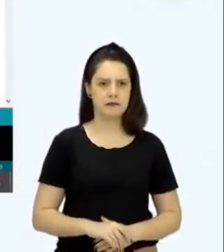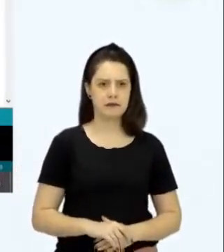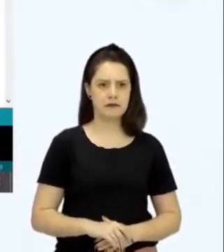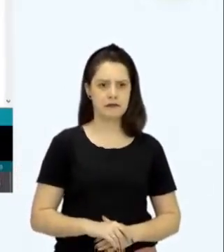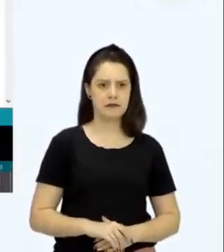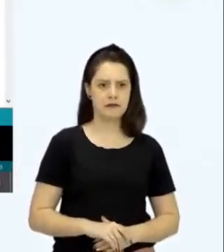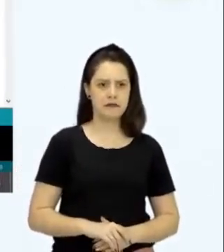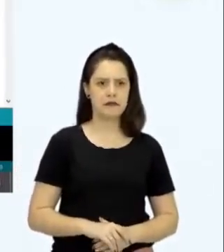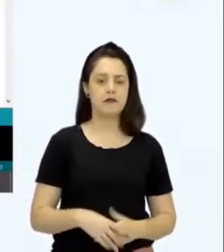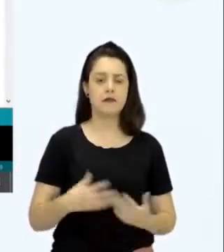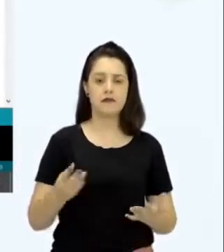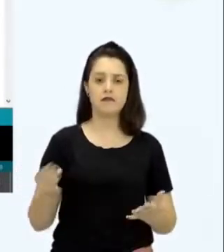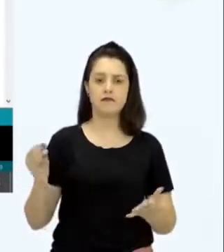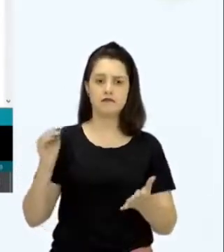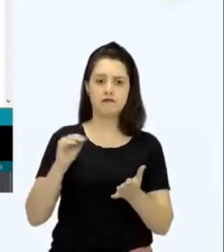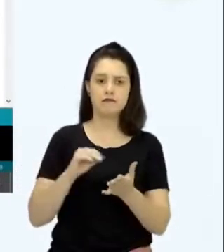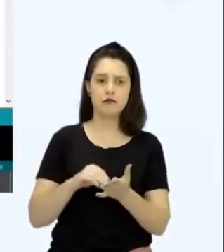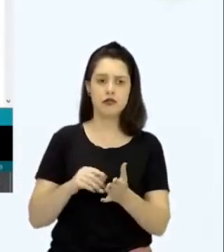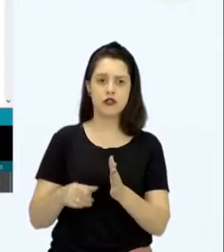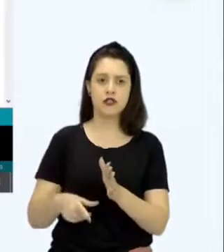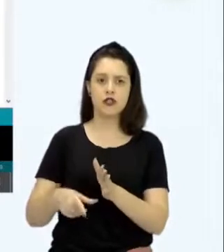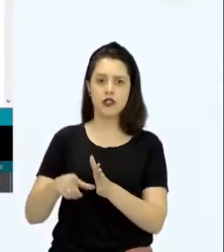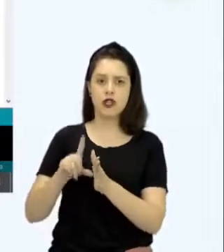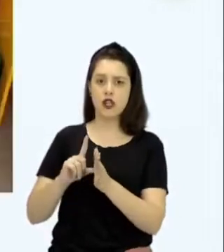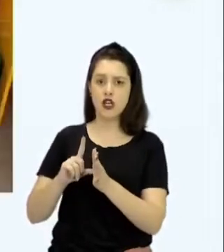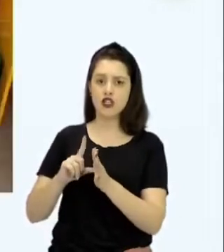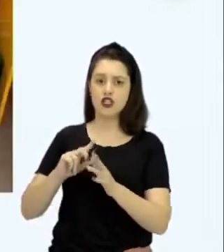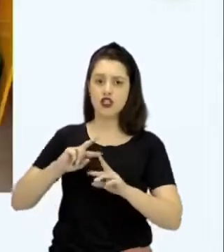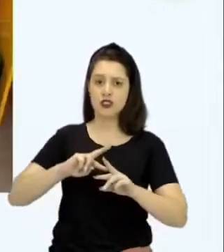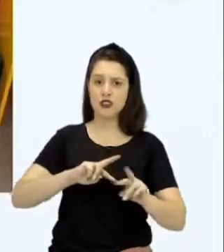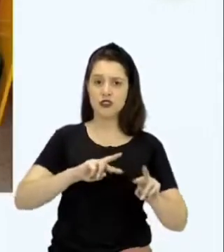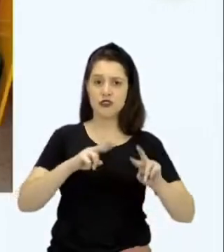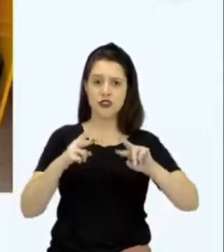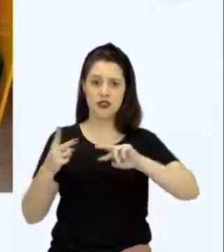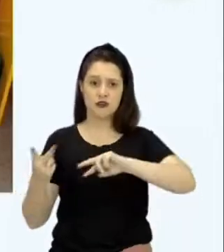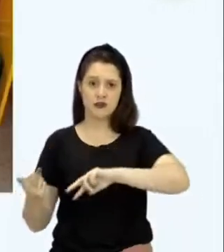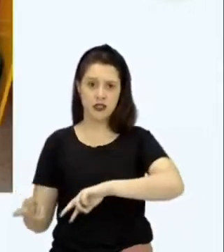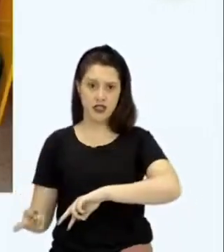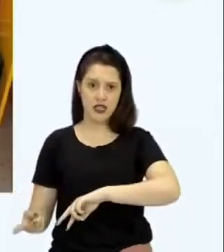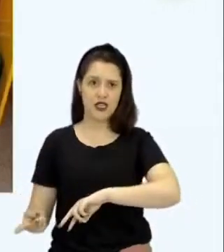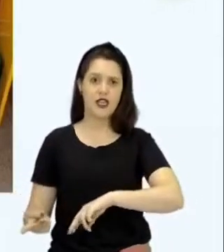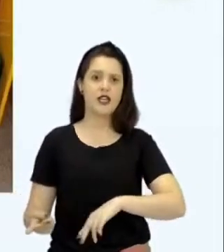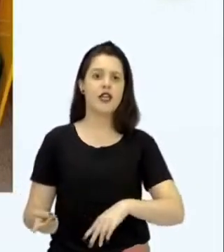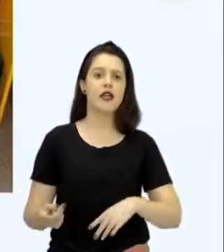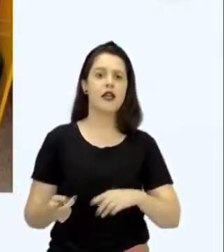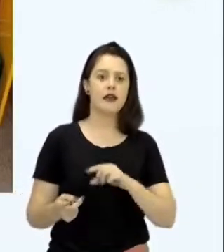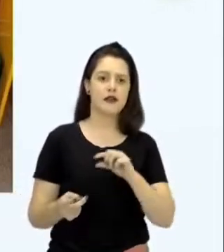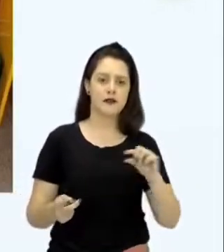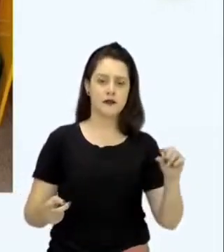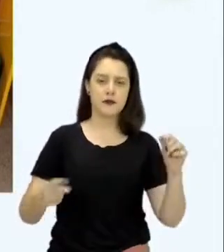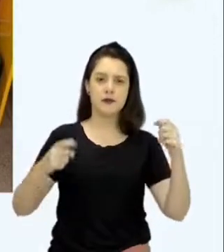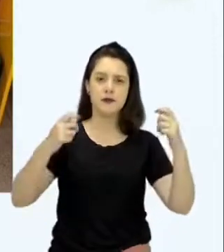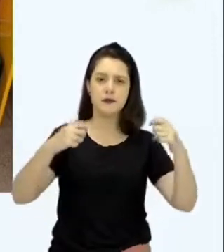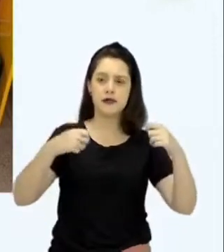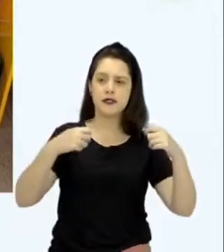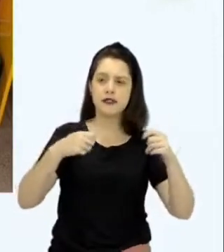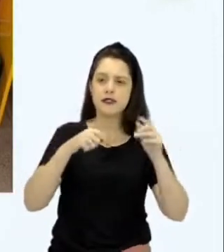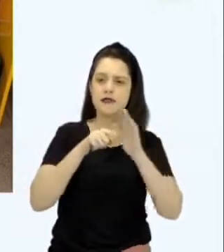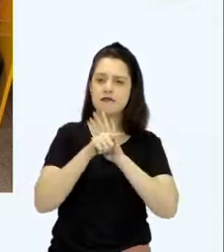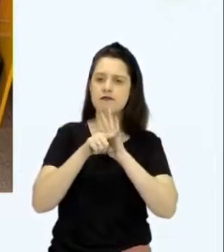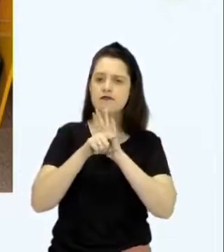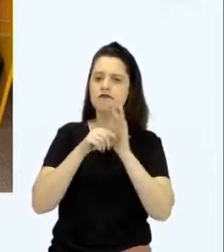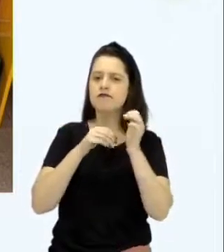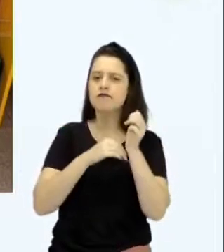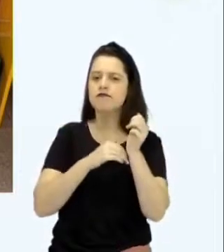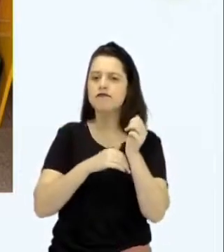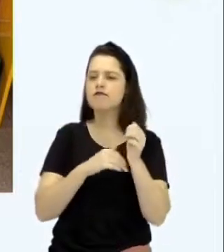Você clica aqui. Antes de transferir tudo para o nosso Arduino, nós precisamos verificar se o nosso código não está com nenhum problema,